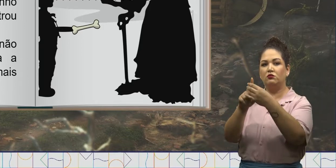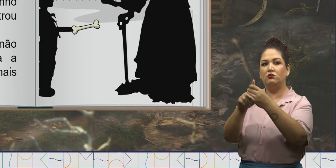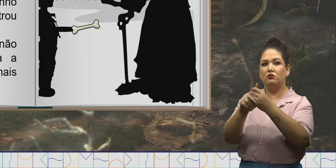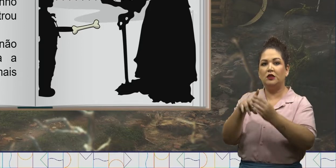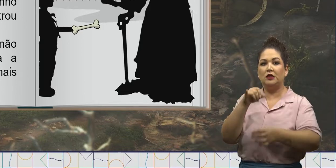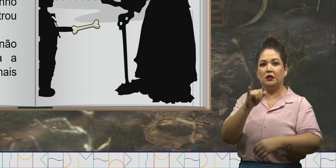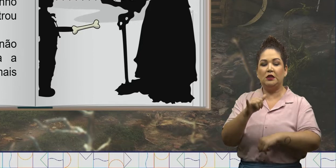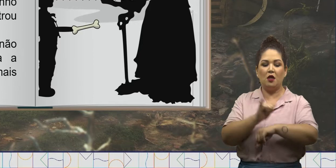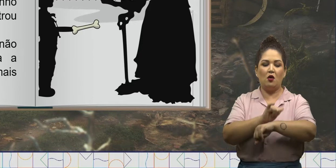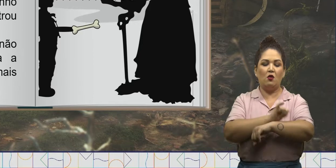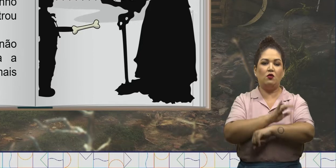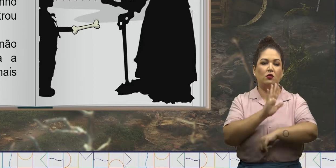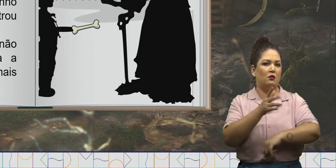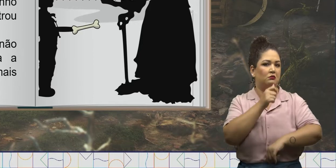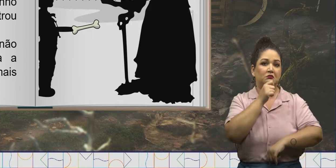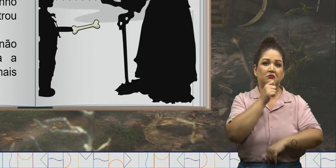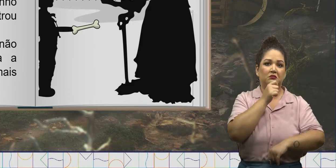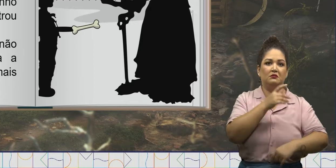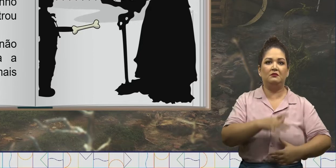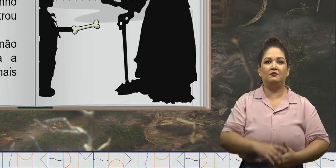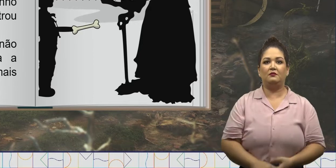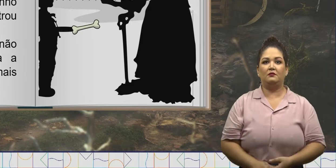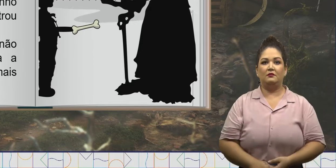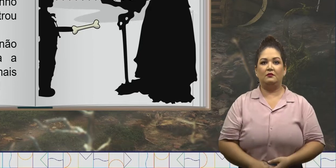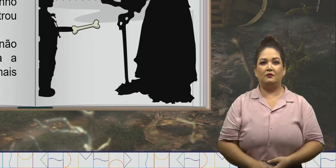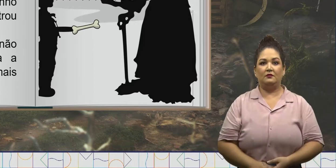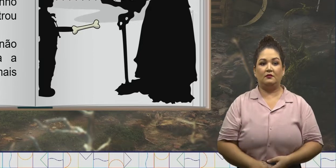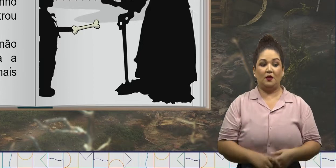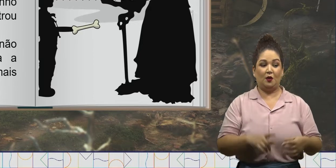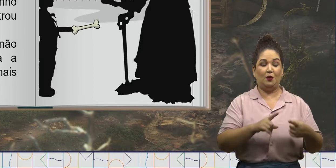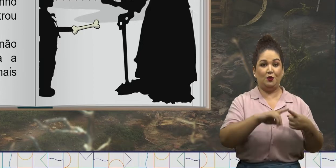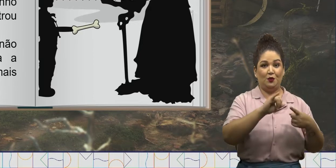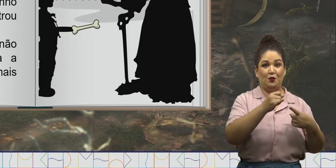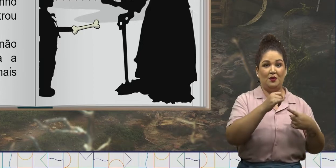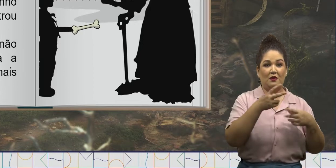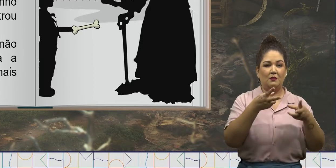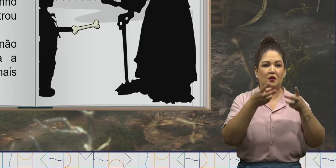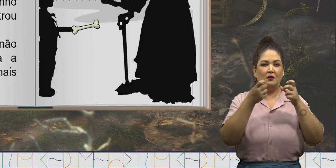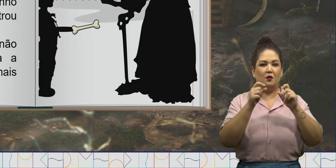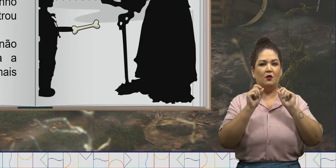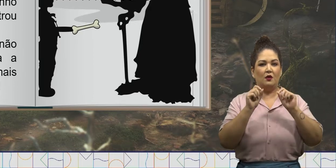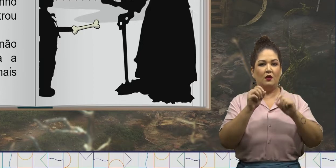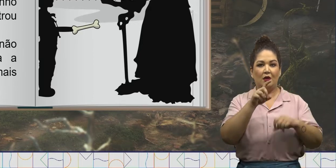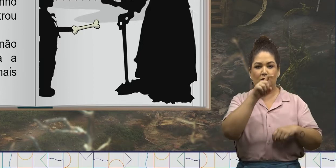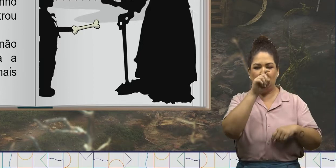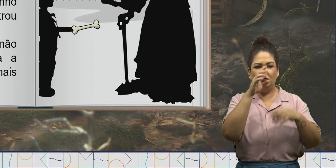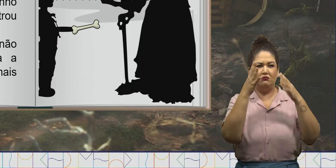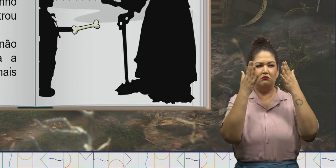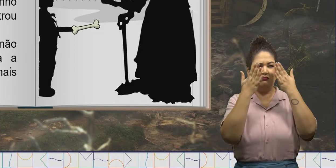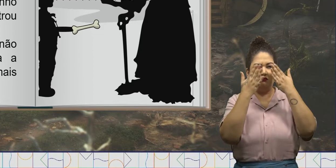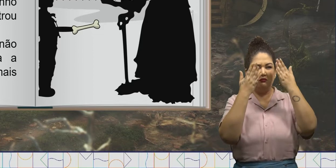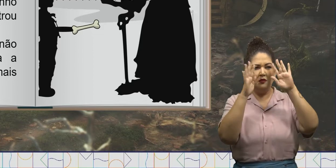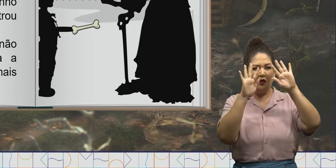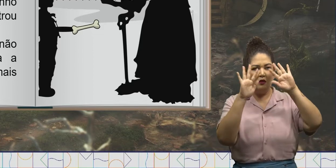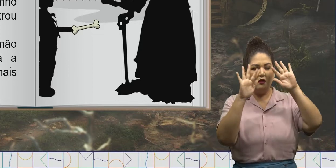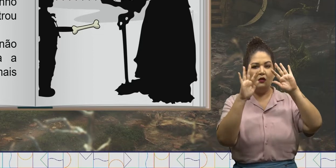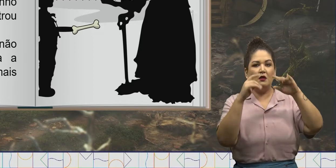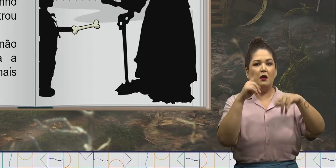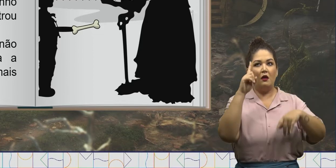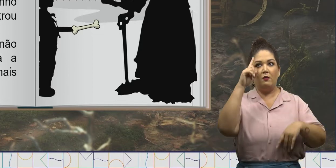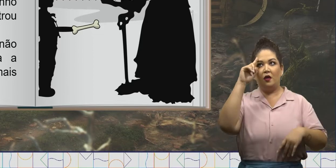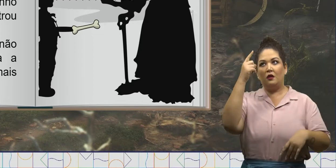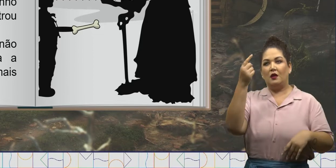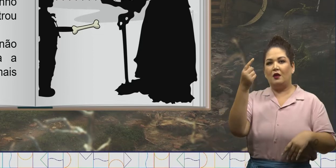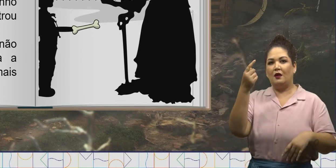havia engordado. Como o menino percebeu que ela não o enxergava bem,